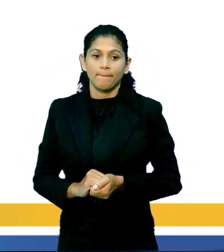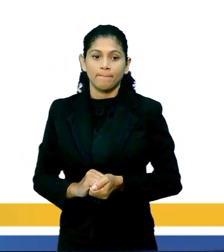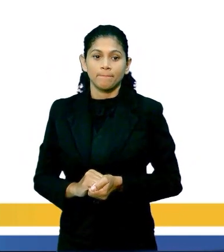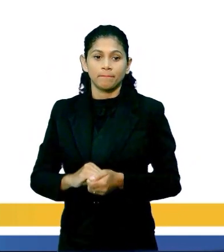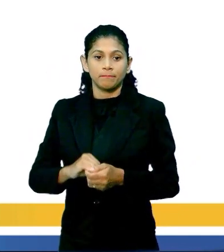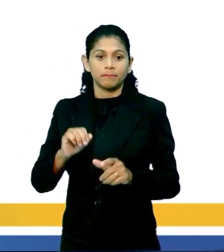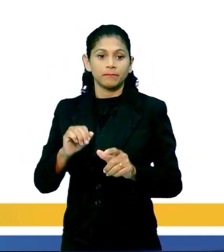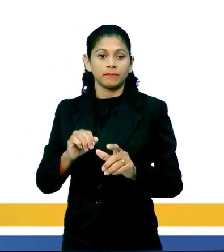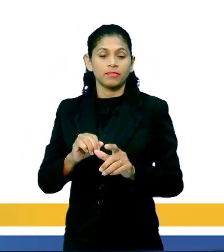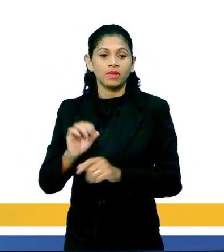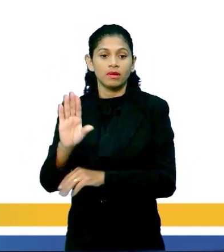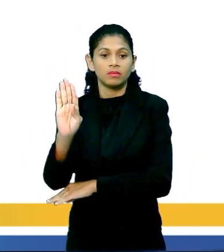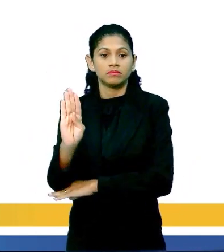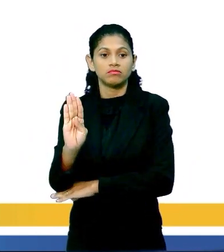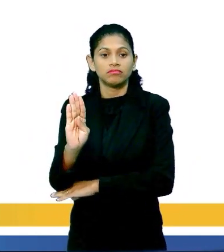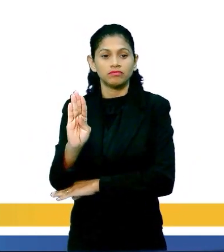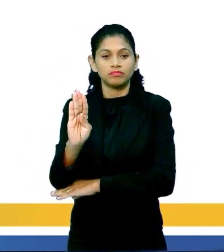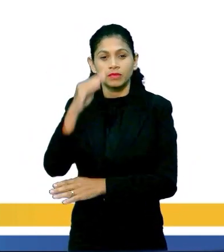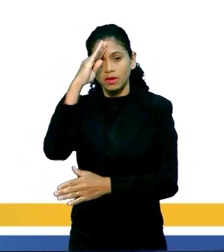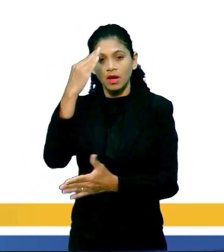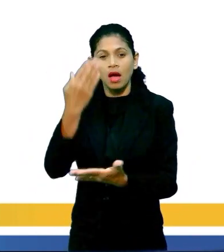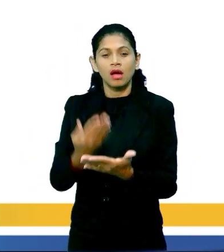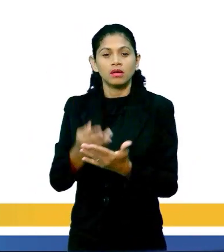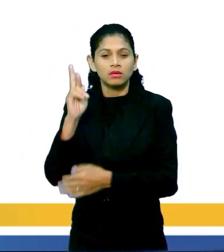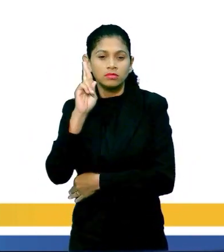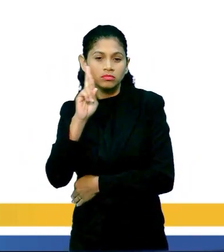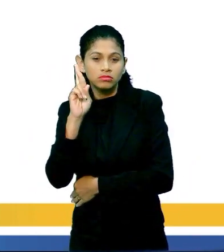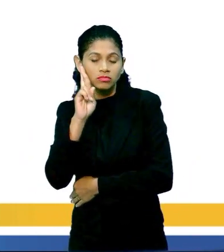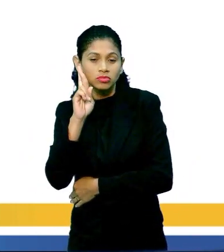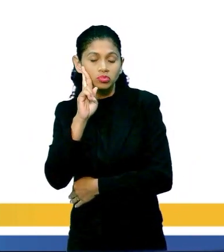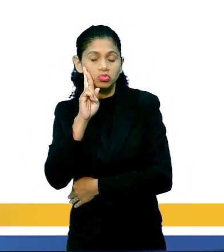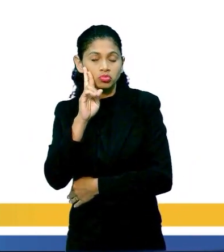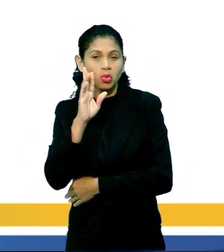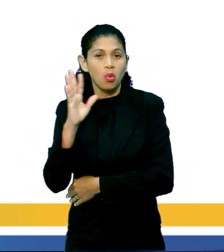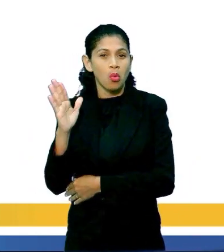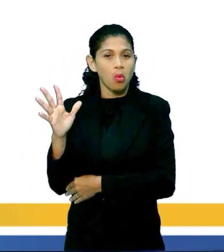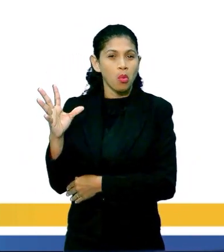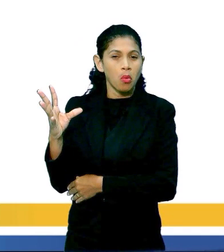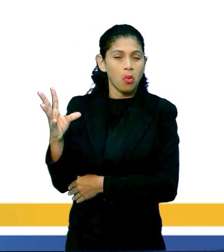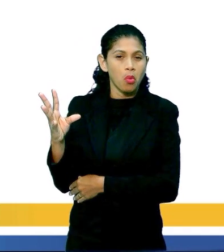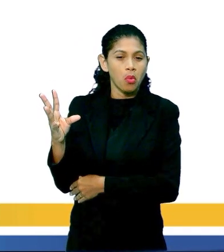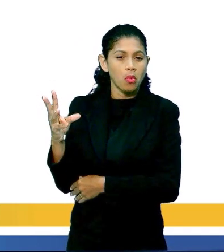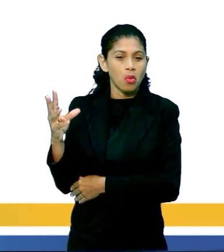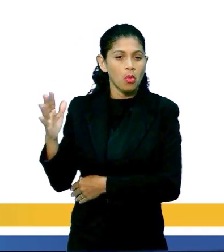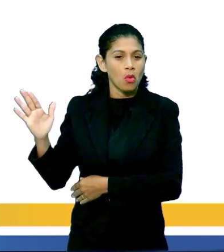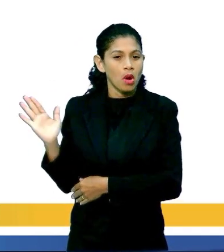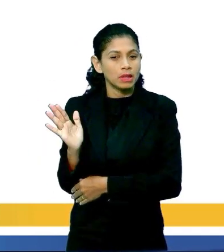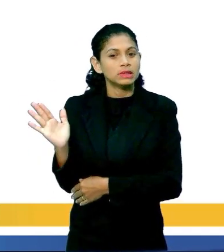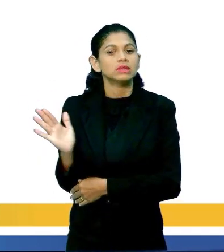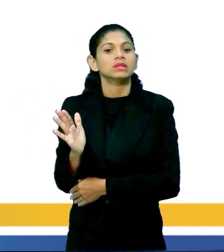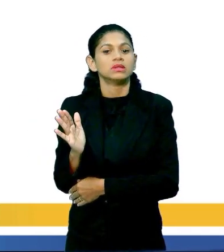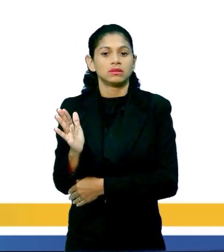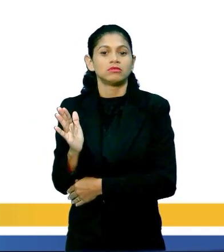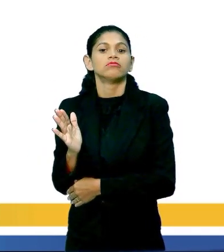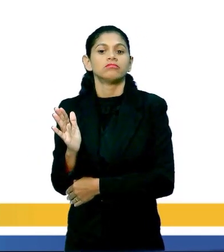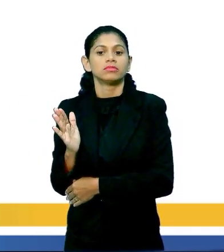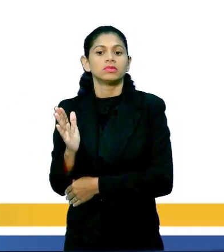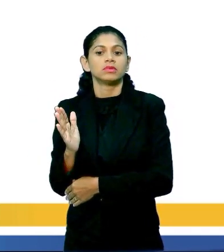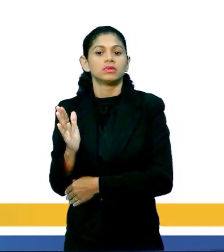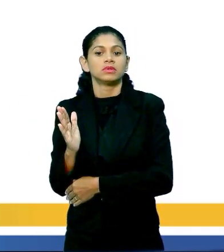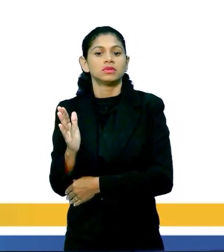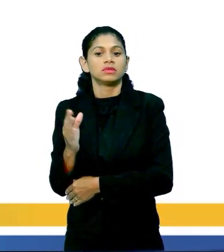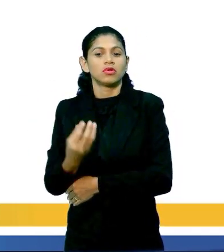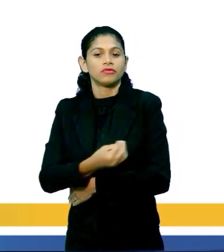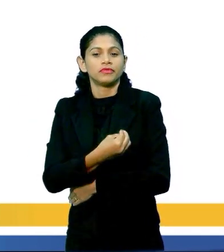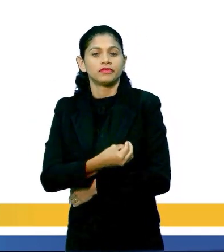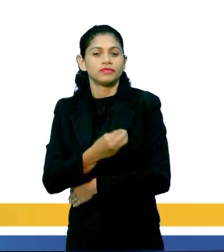classe privilegiada vivem um amor romântico, remontando a sua herança literária e tendo a poesia como forma de